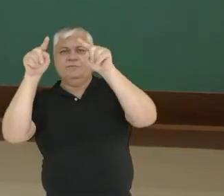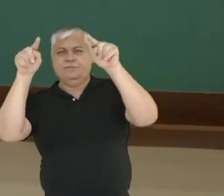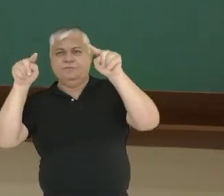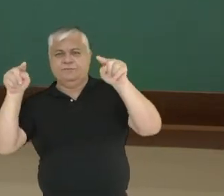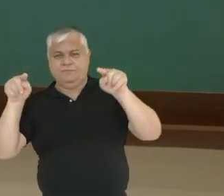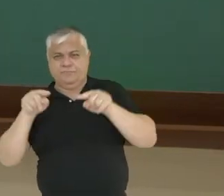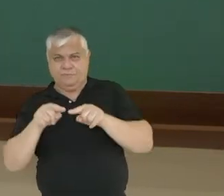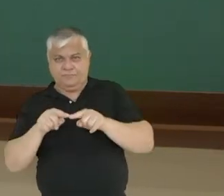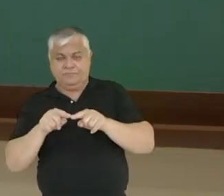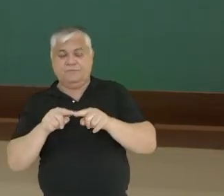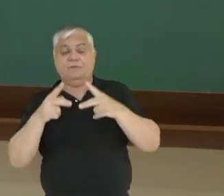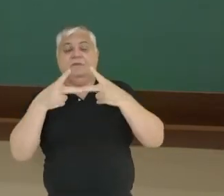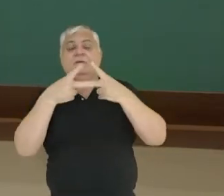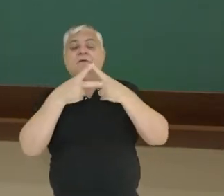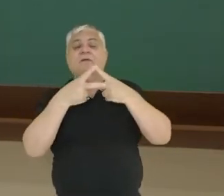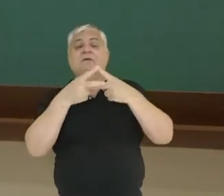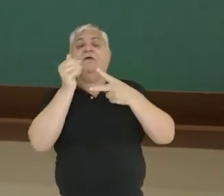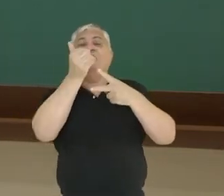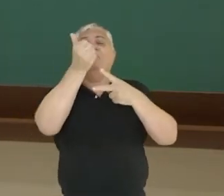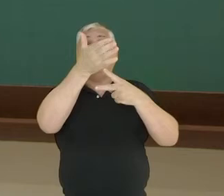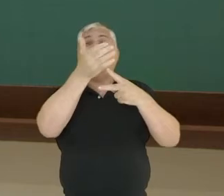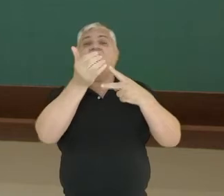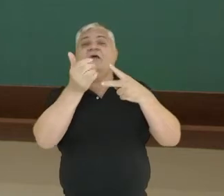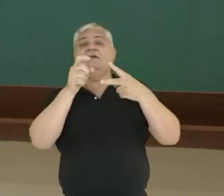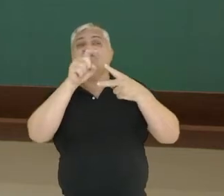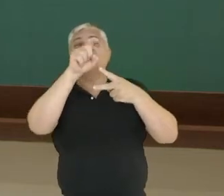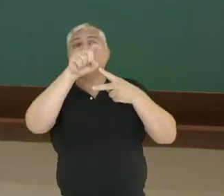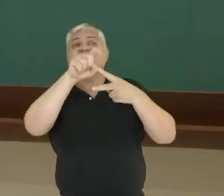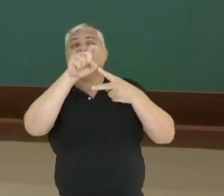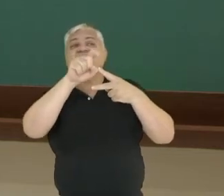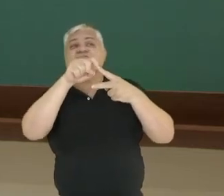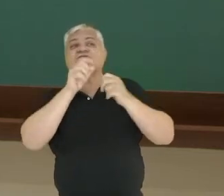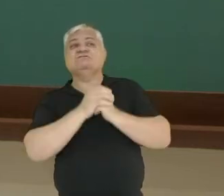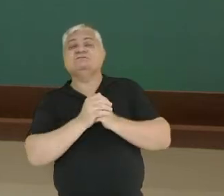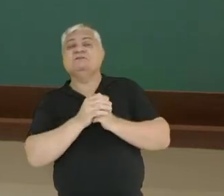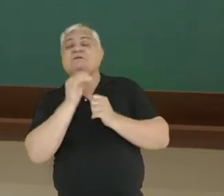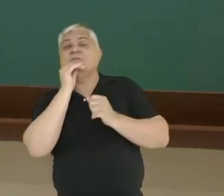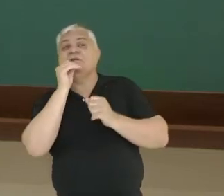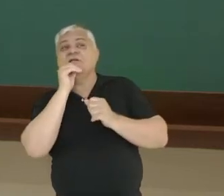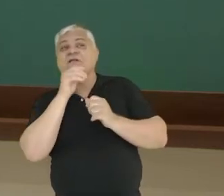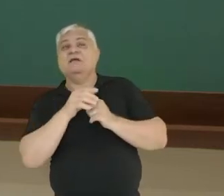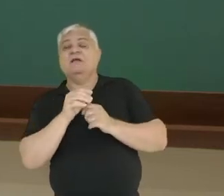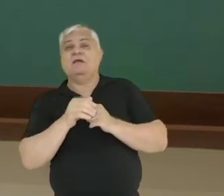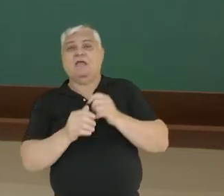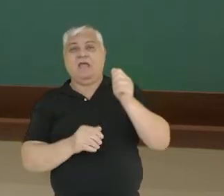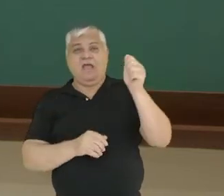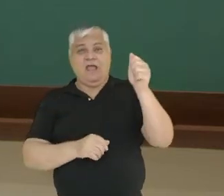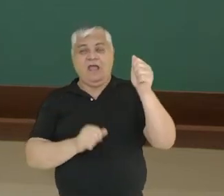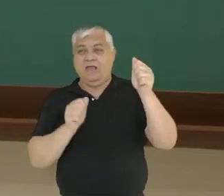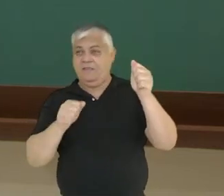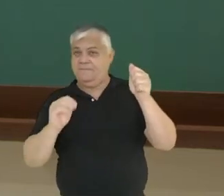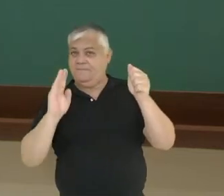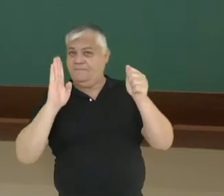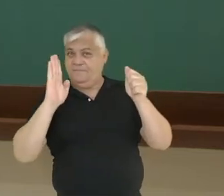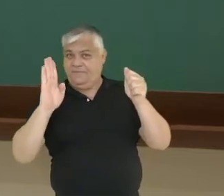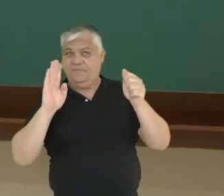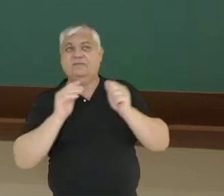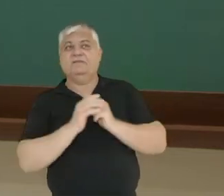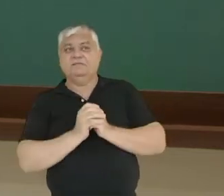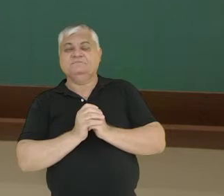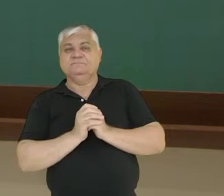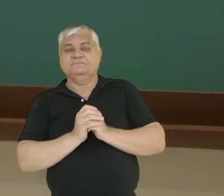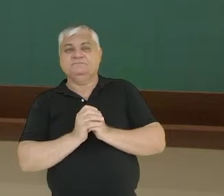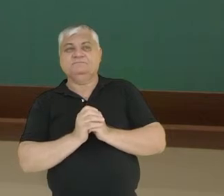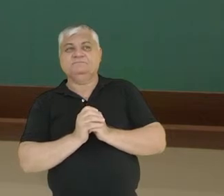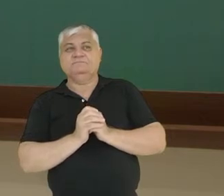do ângulo externo X indicado em cada polígono regular